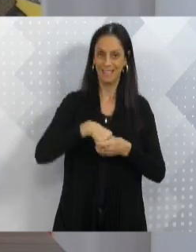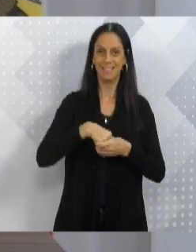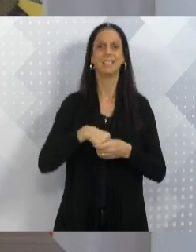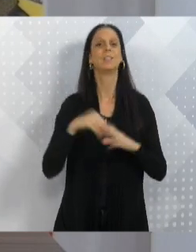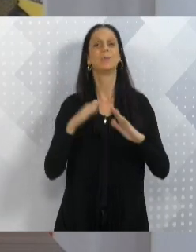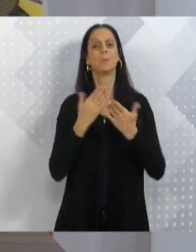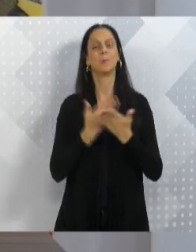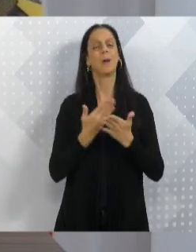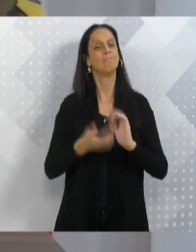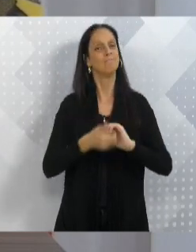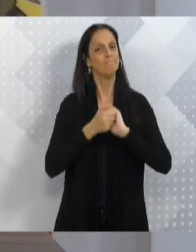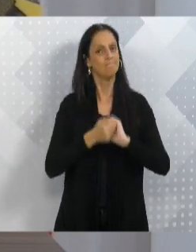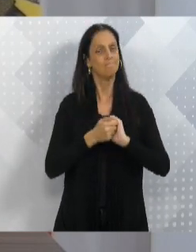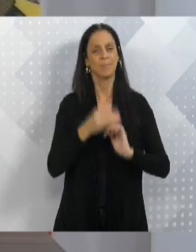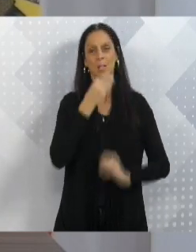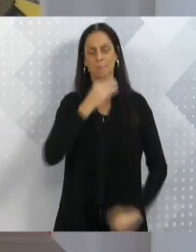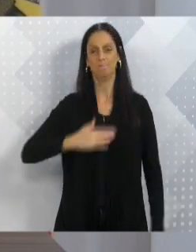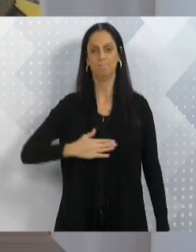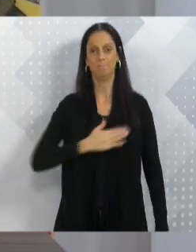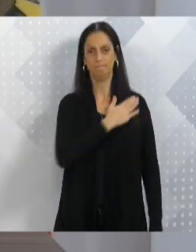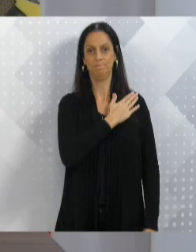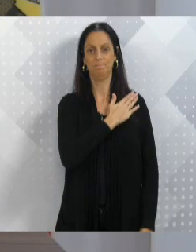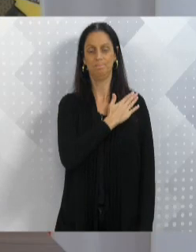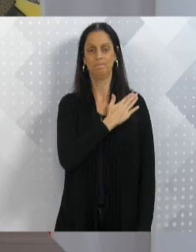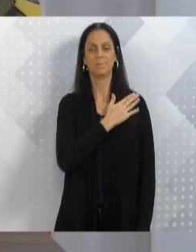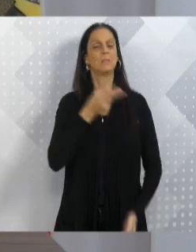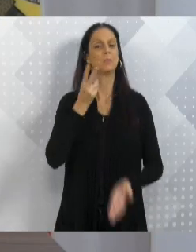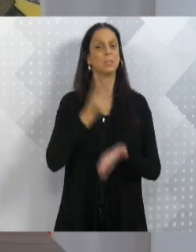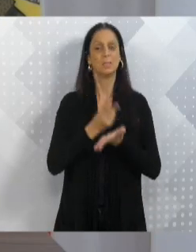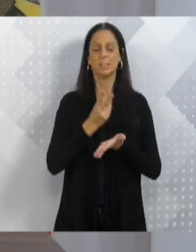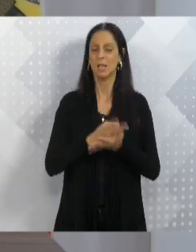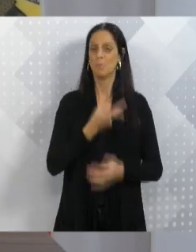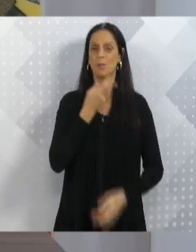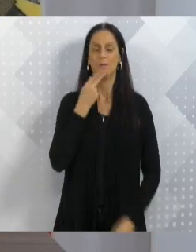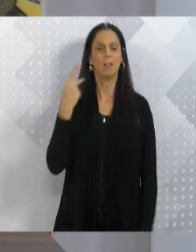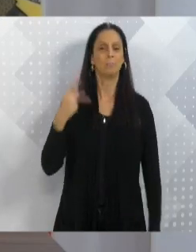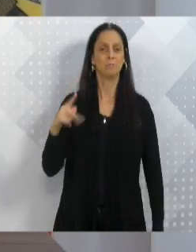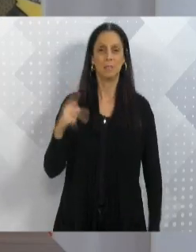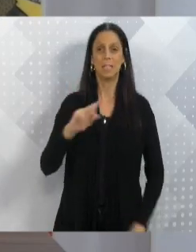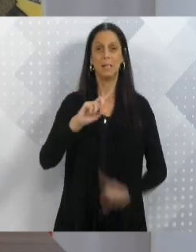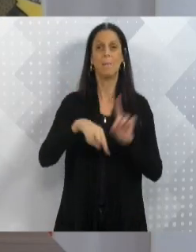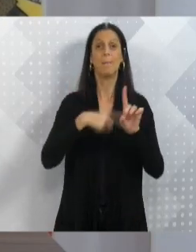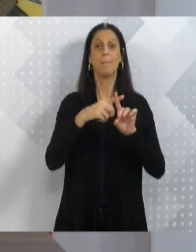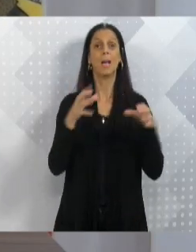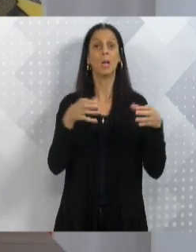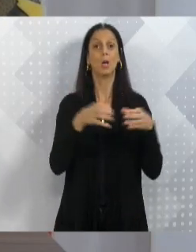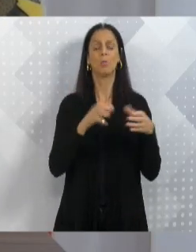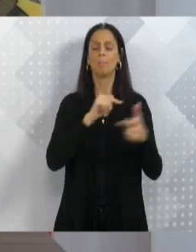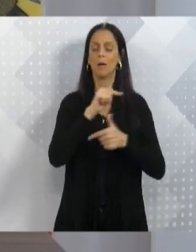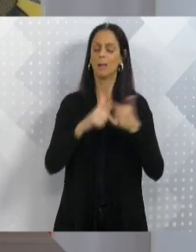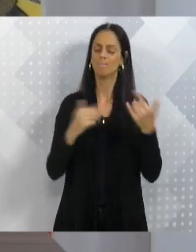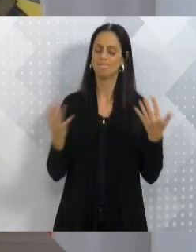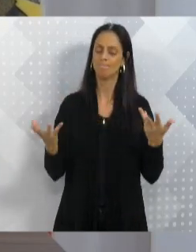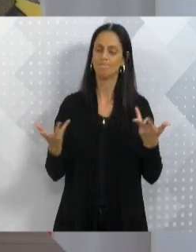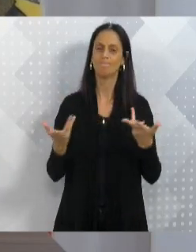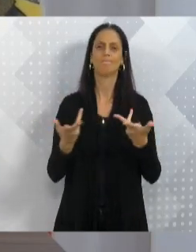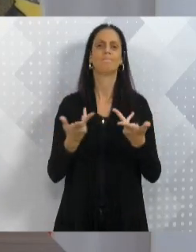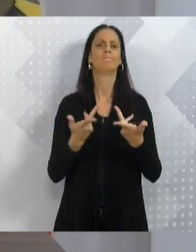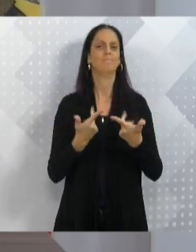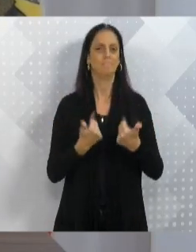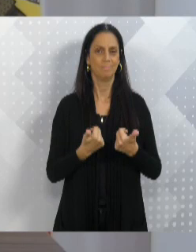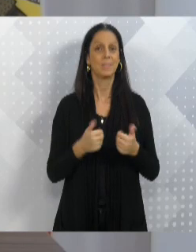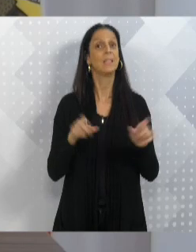Parabéns ao major. Não me canso de mencioná-lo aqui, ele e sua equipe, pelo excelente trabalho que vem sendo desenvolvido pelas